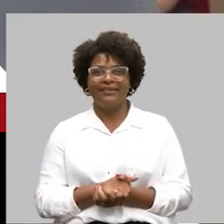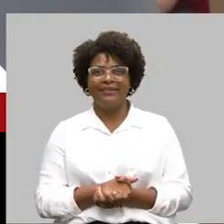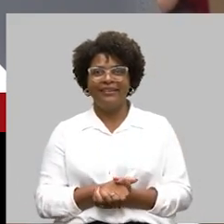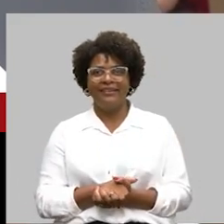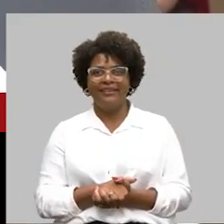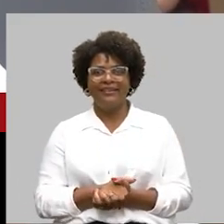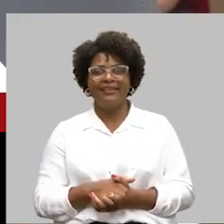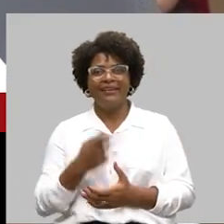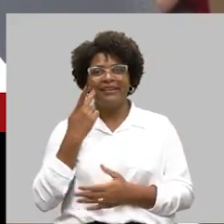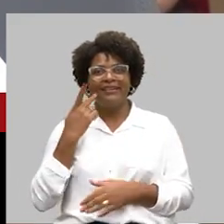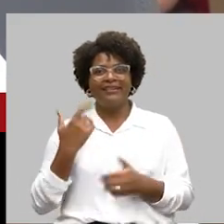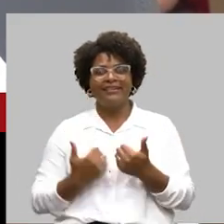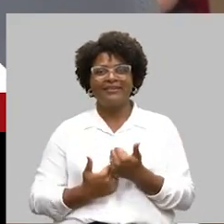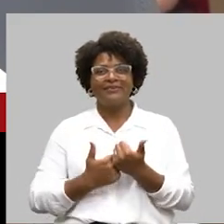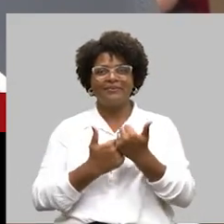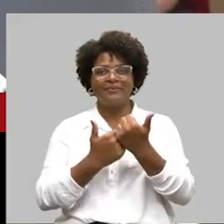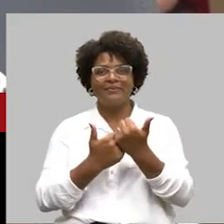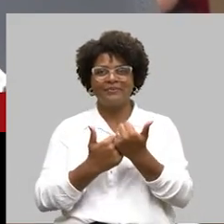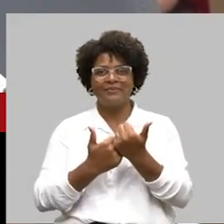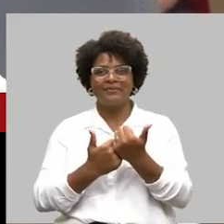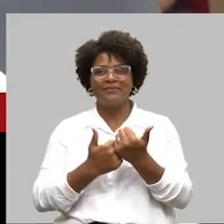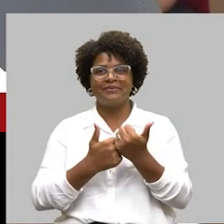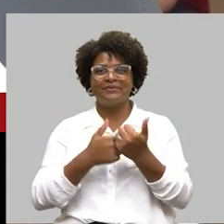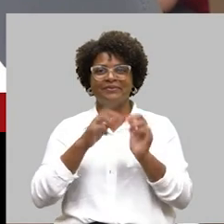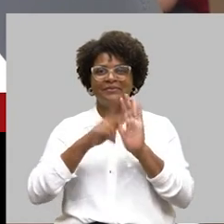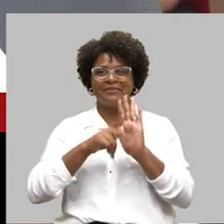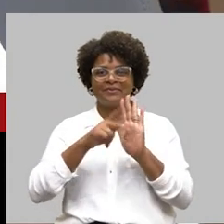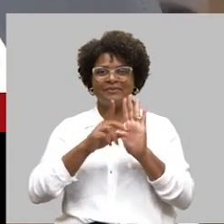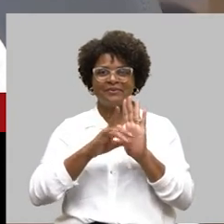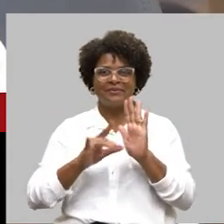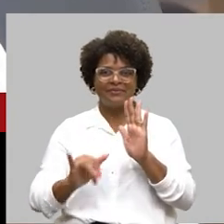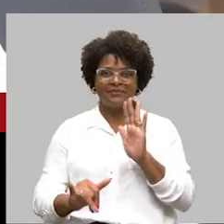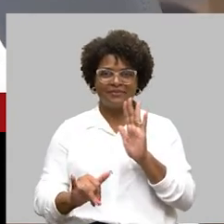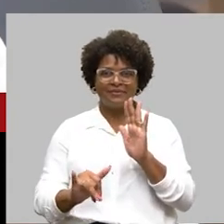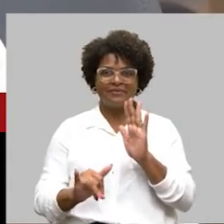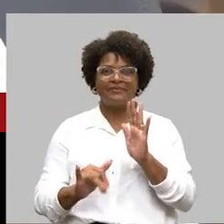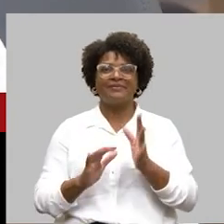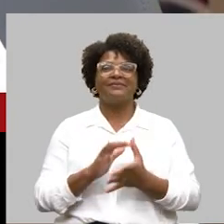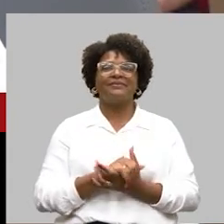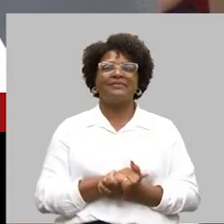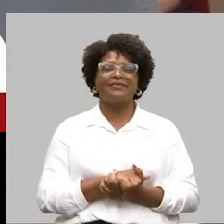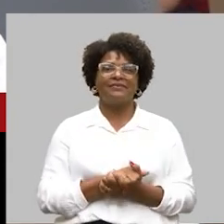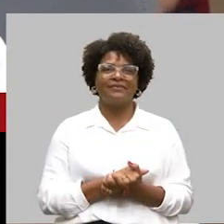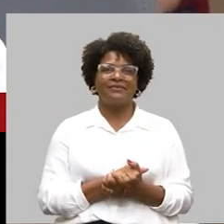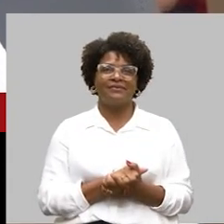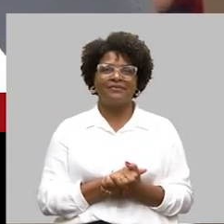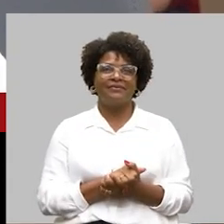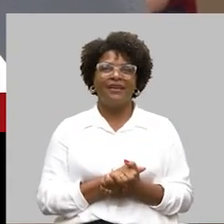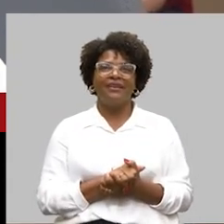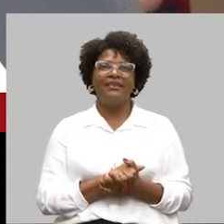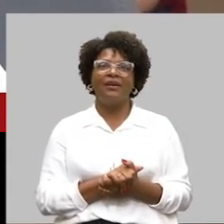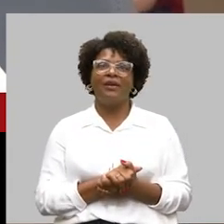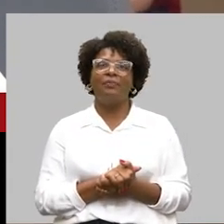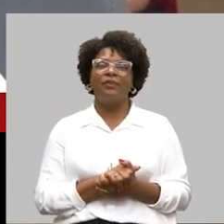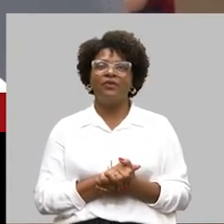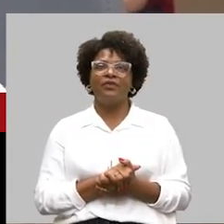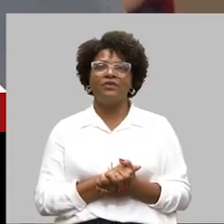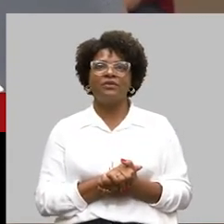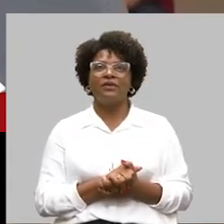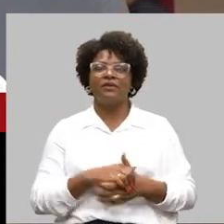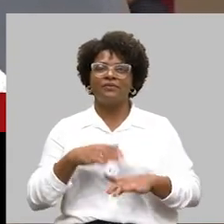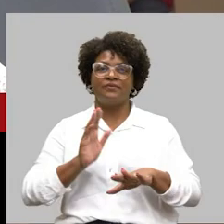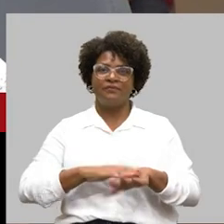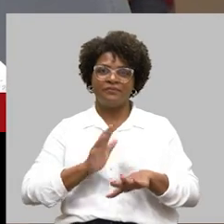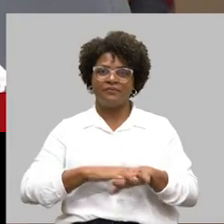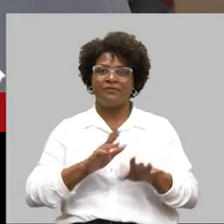contribuir na construção de um projeto de lei sobre educação do Campo né então na condição de professora né a gente